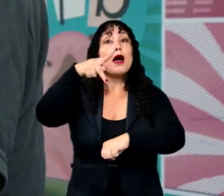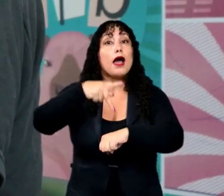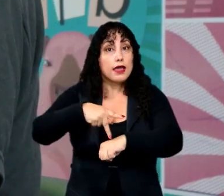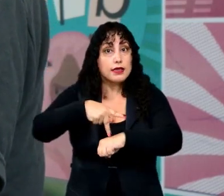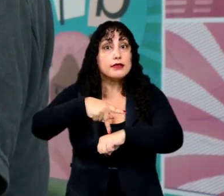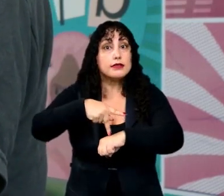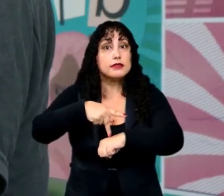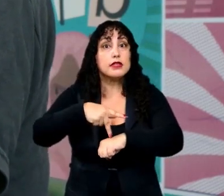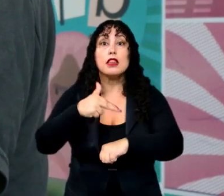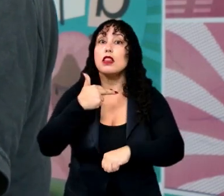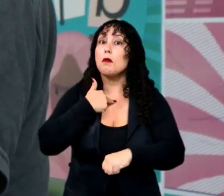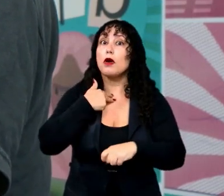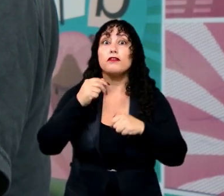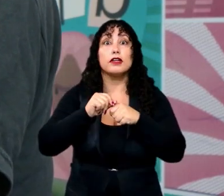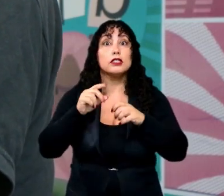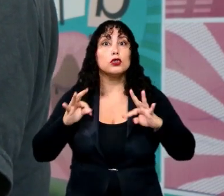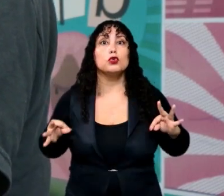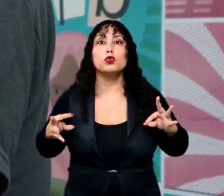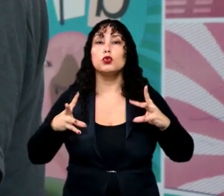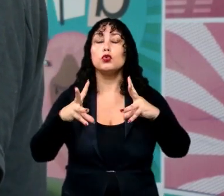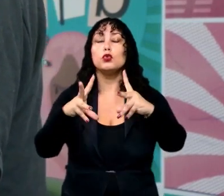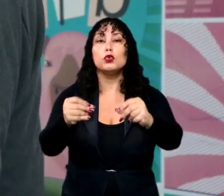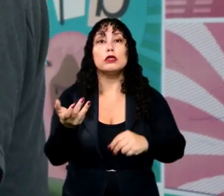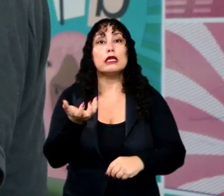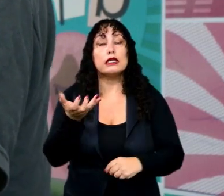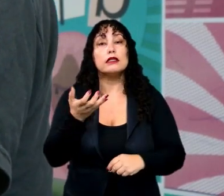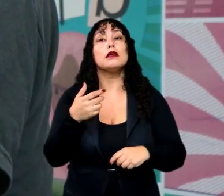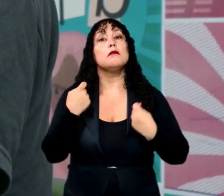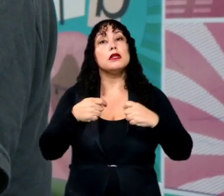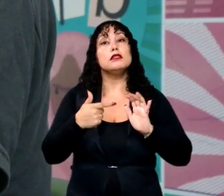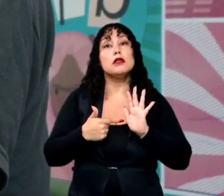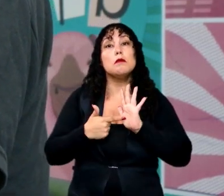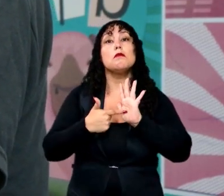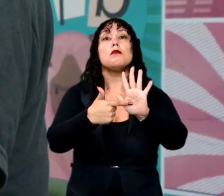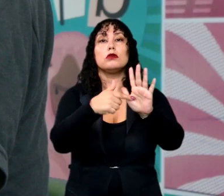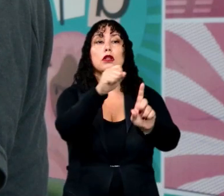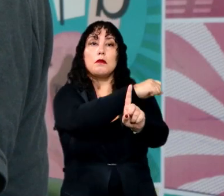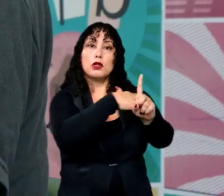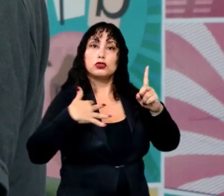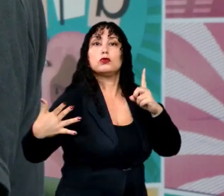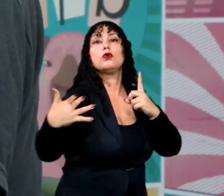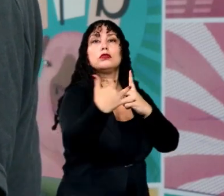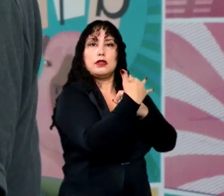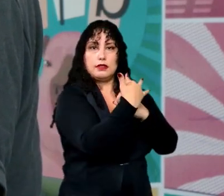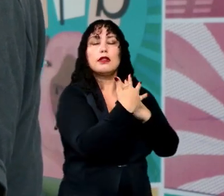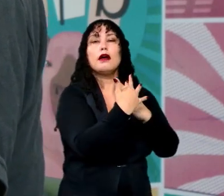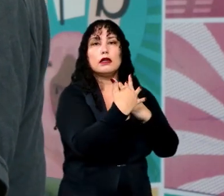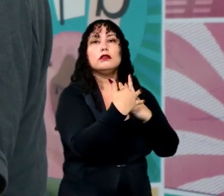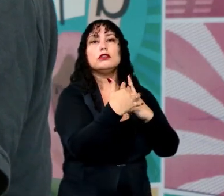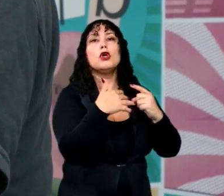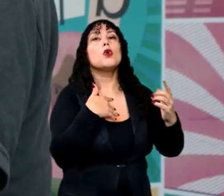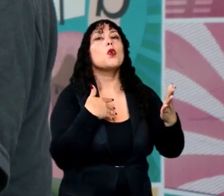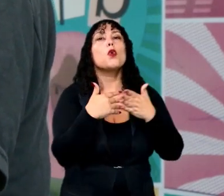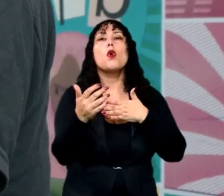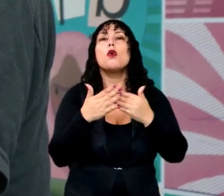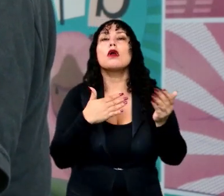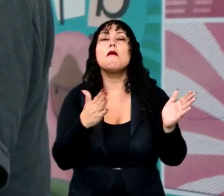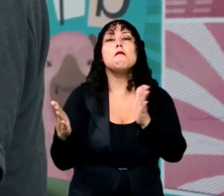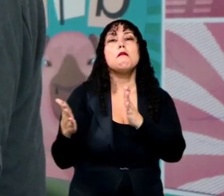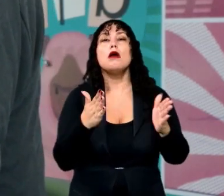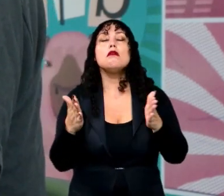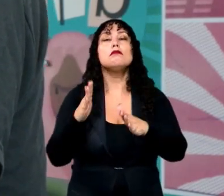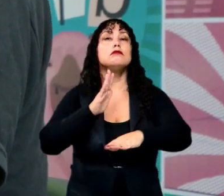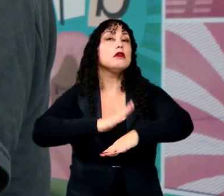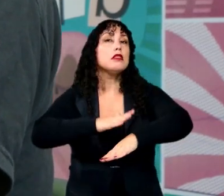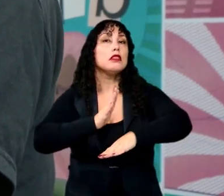você possa fazer tudo que você quiser então você tem que prestar contas pra sociedade tá para para seja qual for o período de tempo então